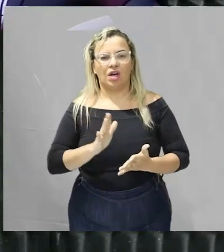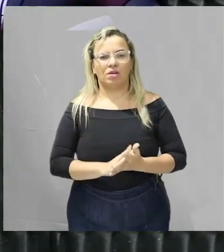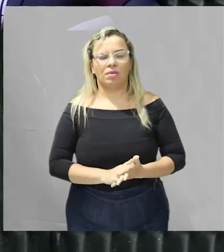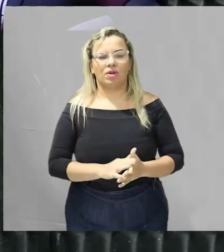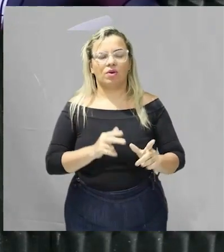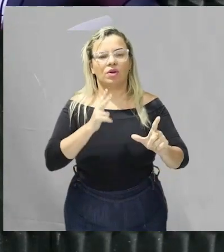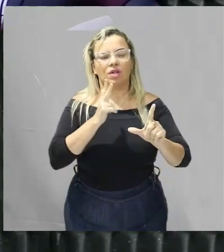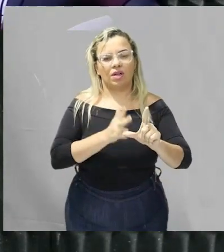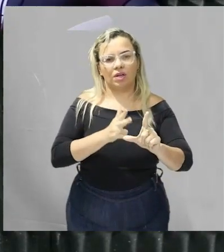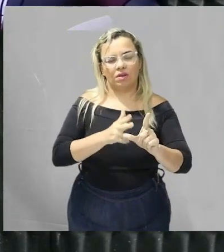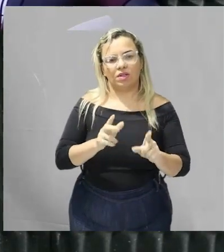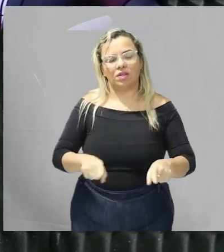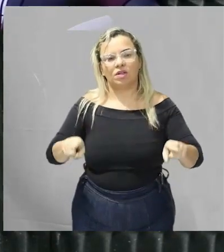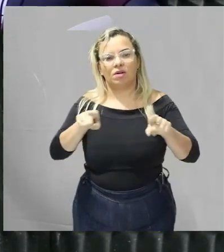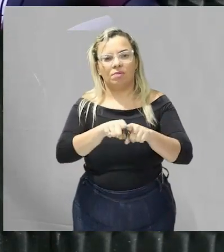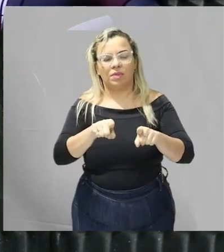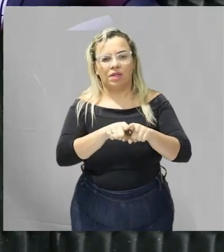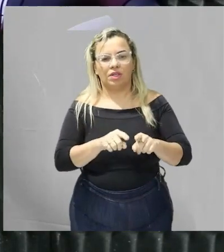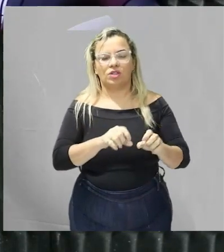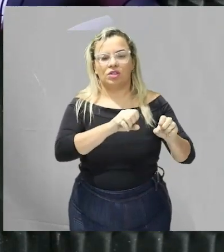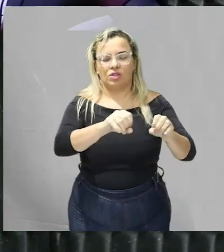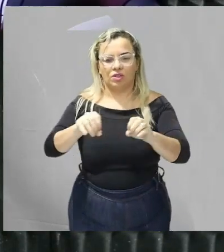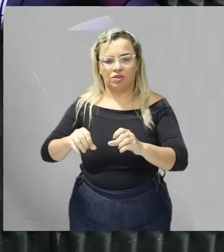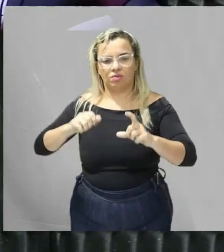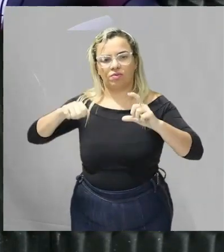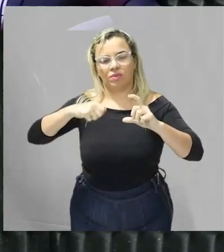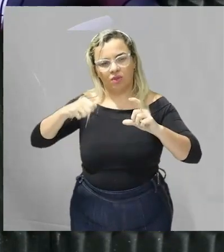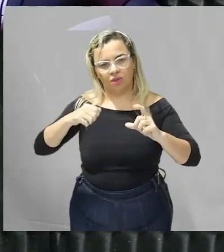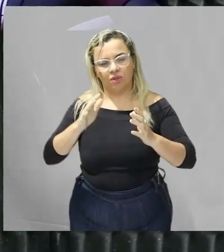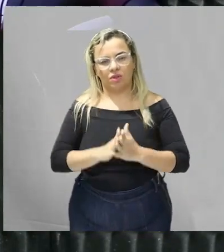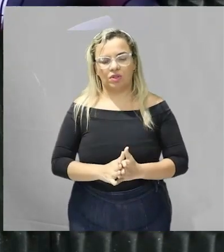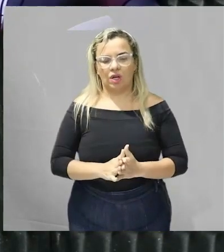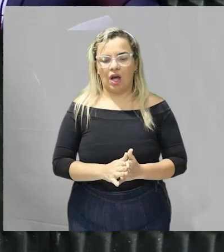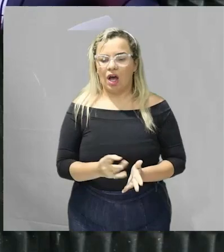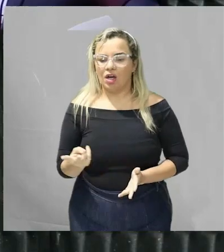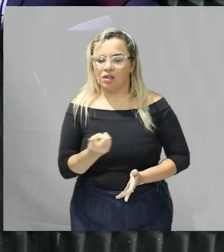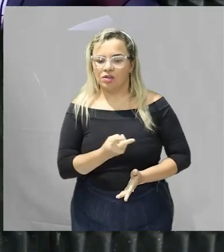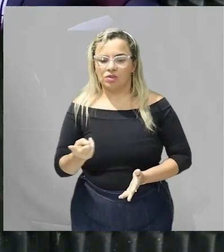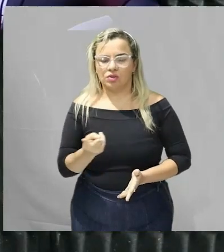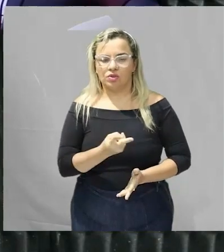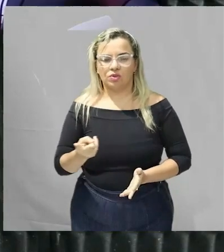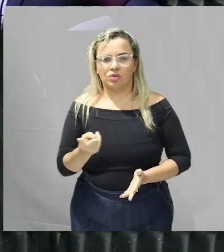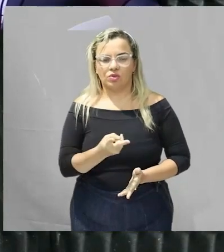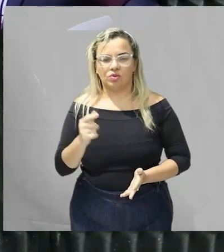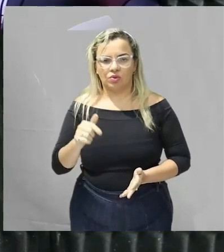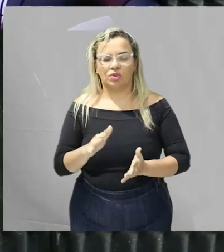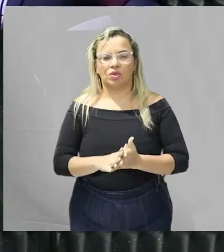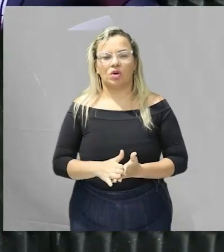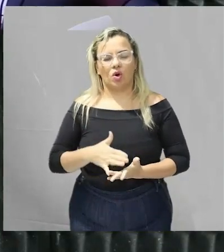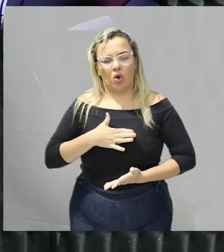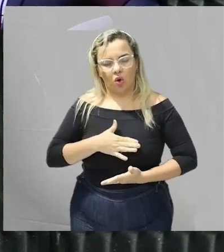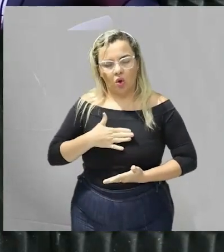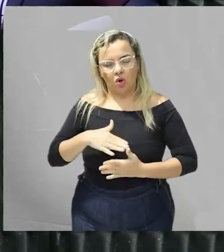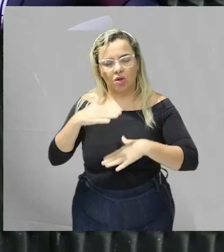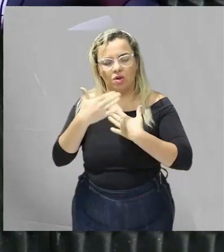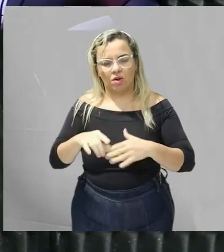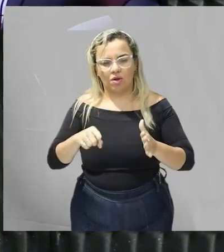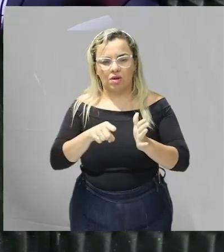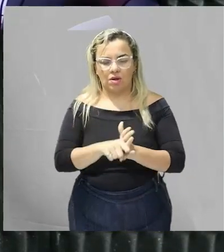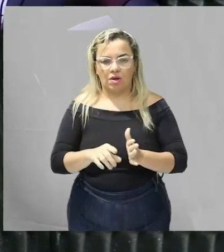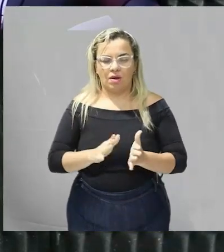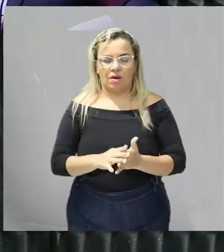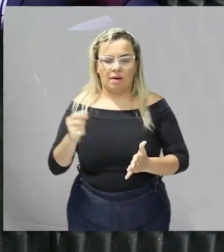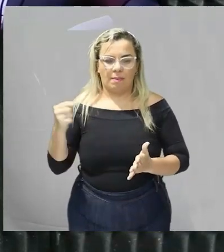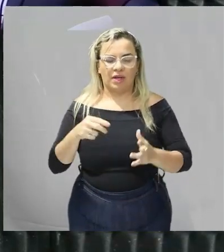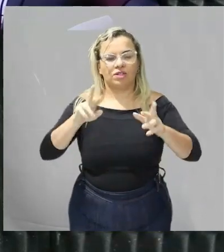atenção. Ambas as bancas gostam de cobrar, mas muita atenção para a UEMA, especificamente da nova ordem das questões mais atuais.